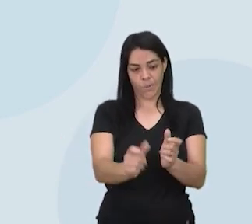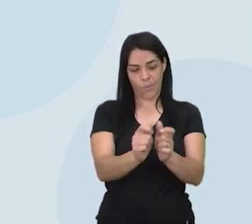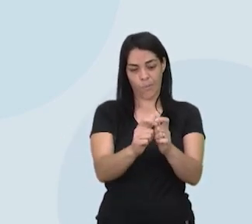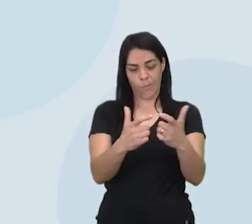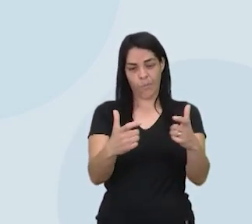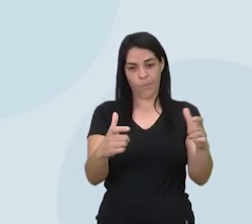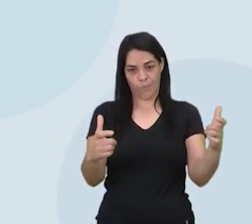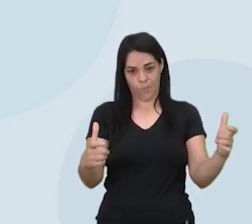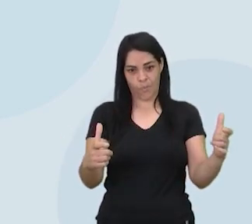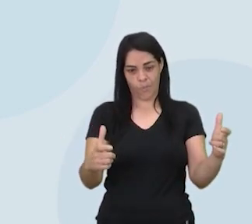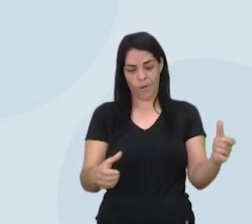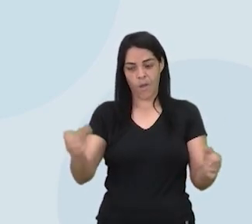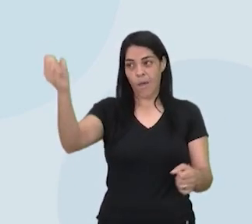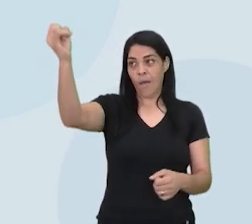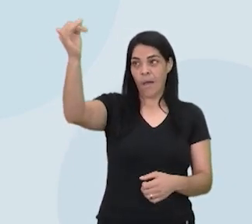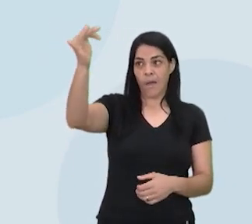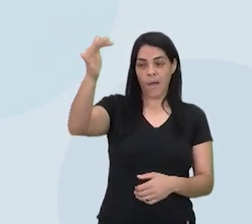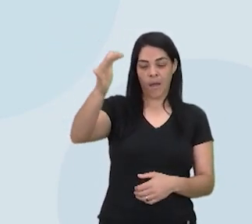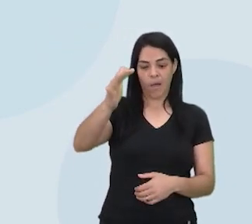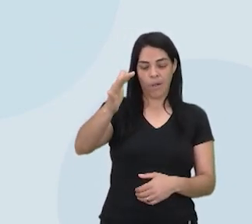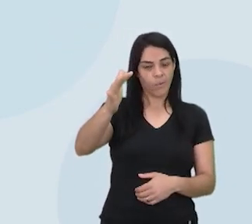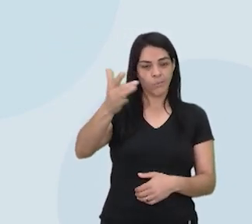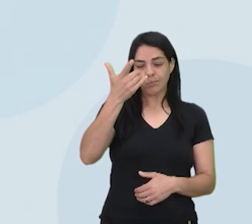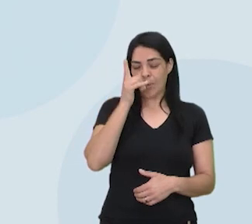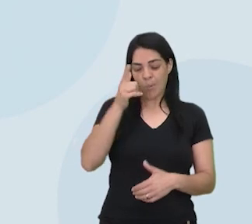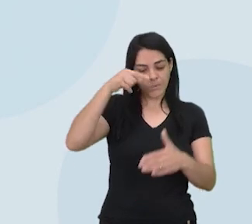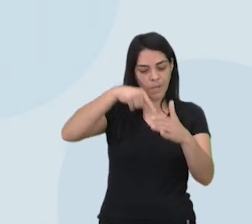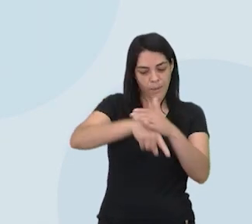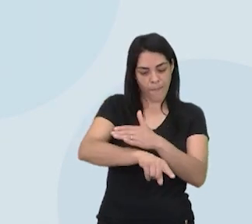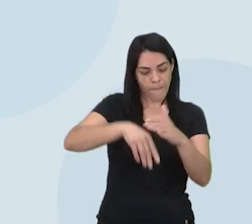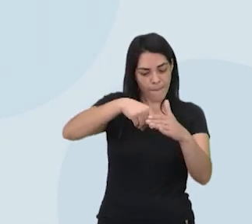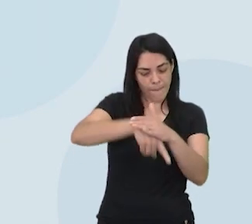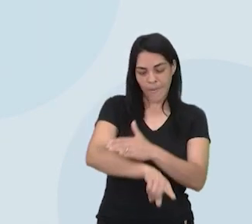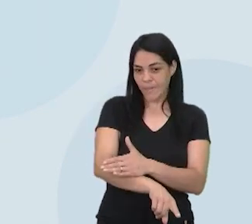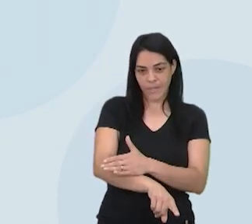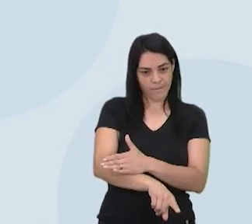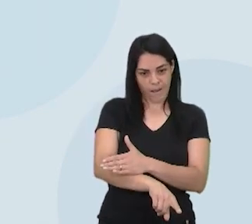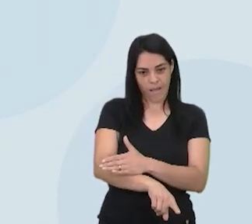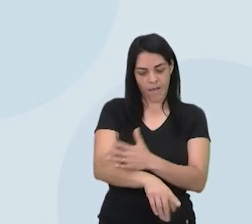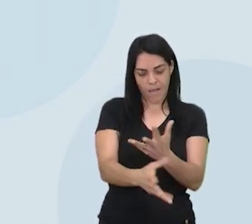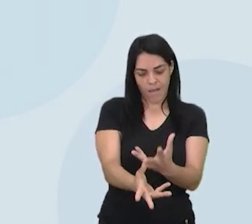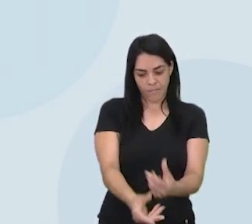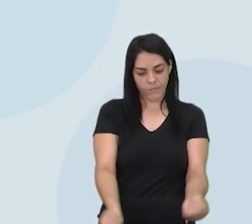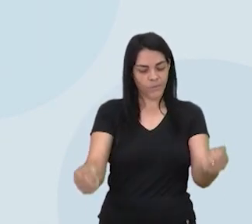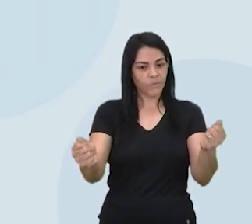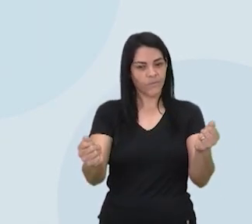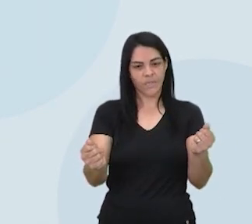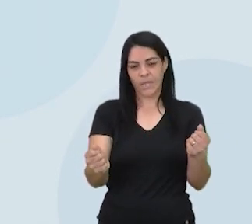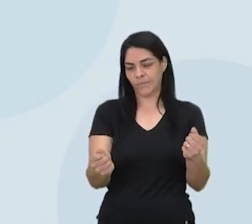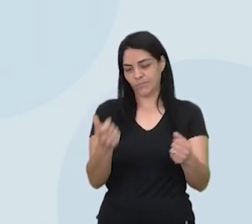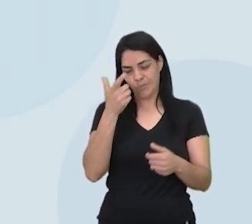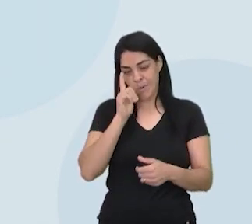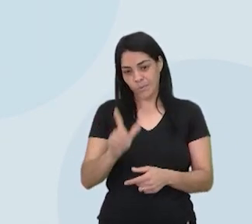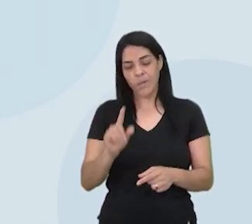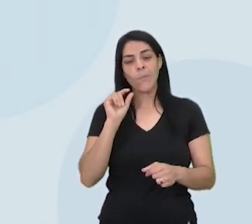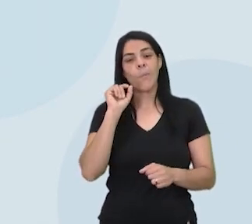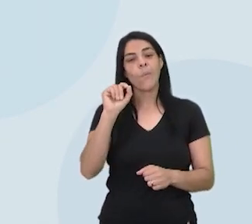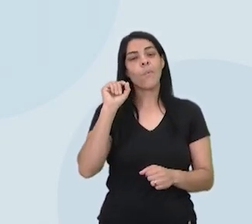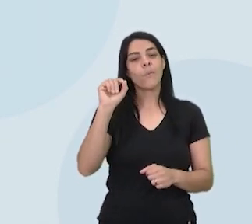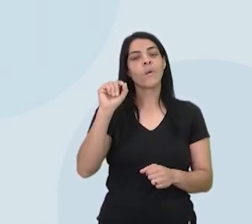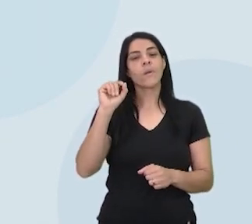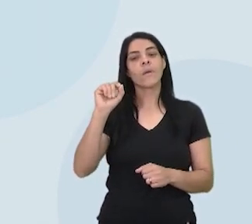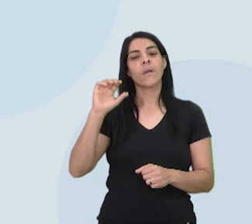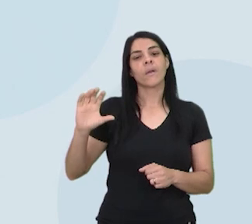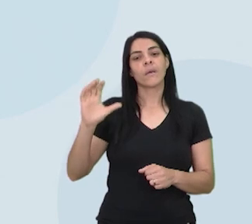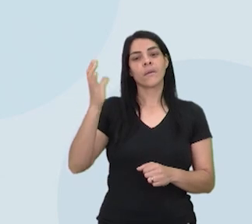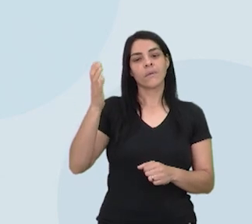luz já não consegue penetrar, tá certo? Não consegue ser absorvida aí. E aí o que acontece é que a gente vai ter a